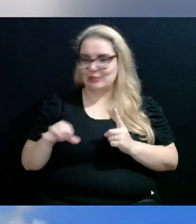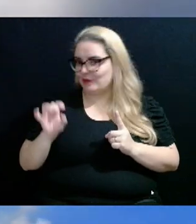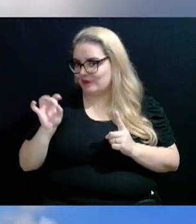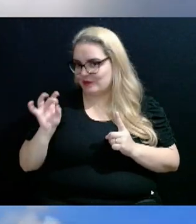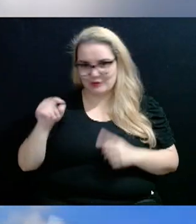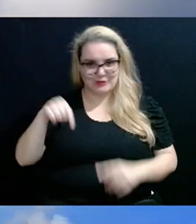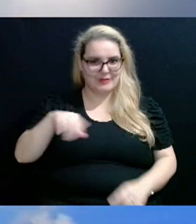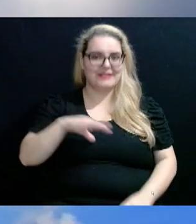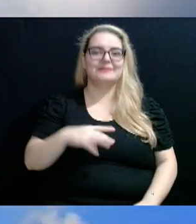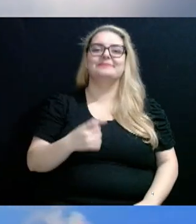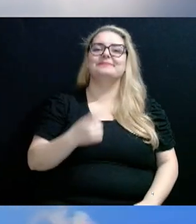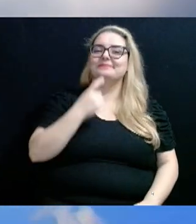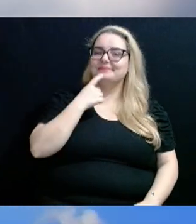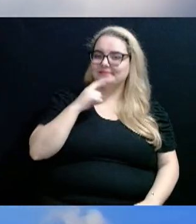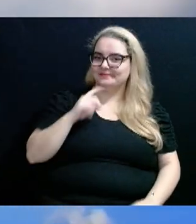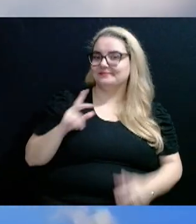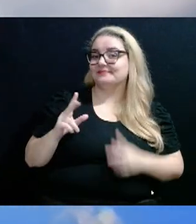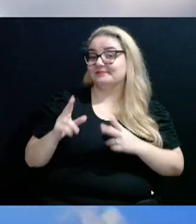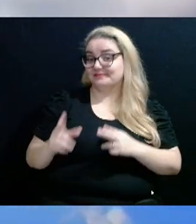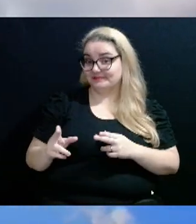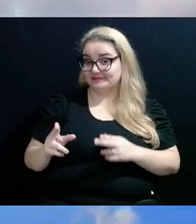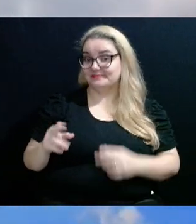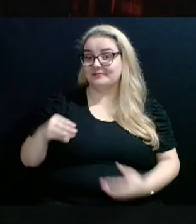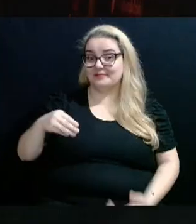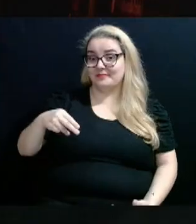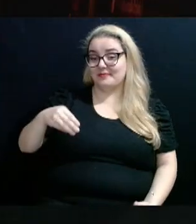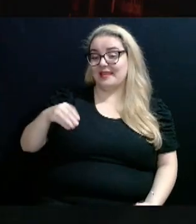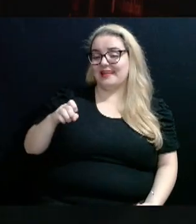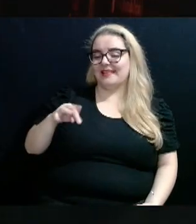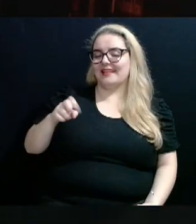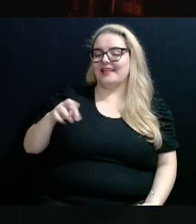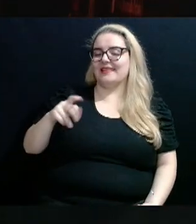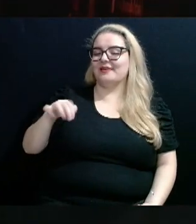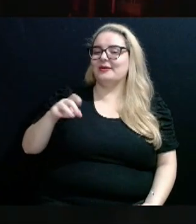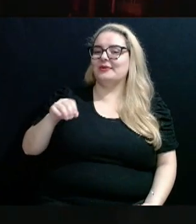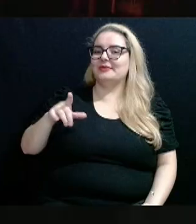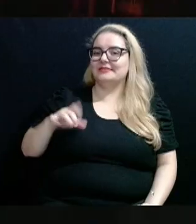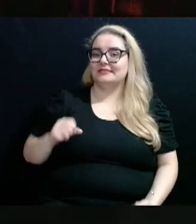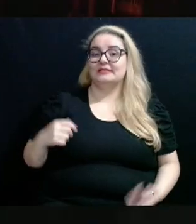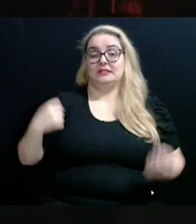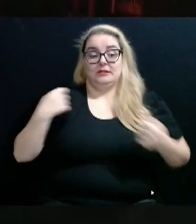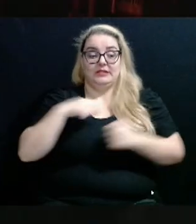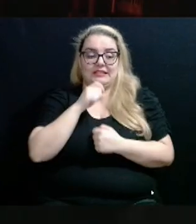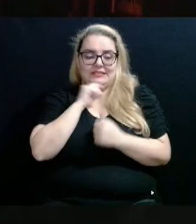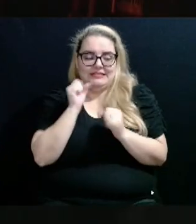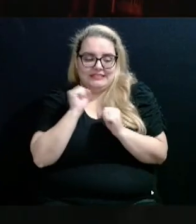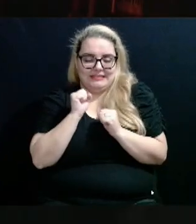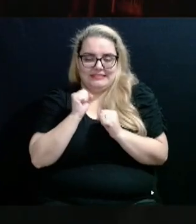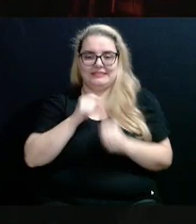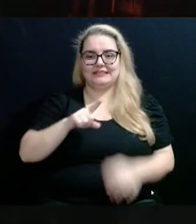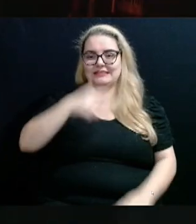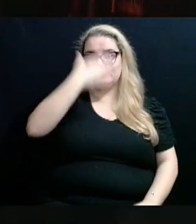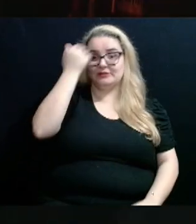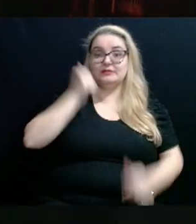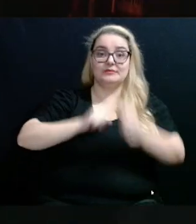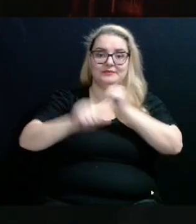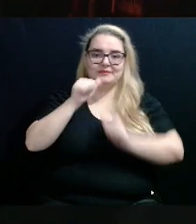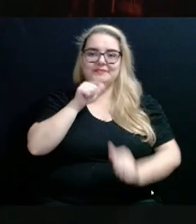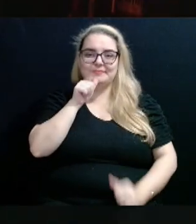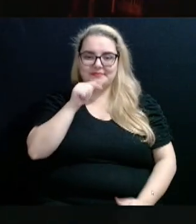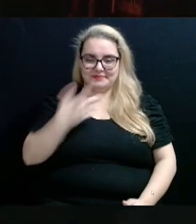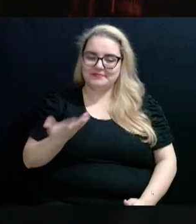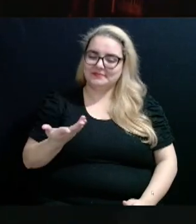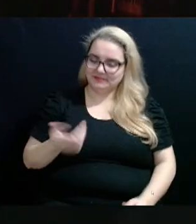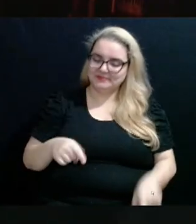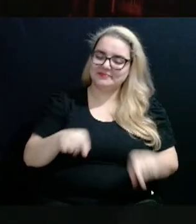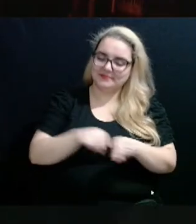os meteorologistas. Então, bora se agasalhar, não esquece de se hidratar, pega a garrafinha, bora que bora, uma semana linda